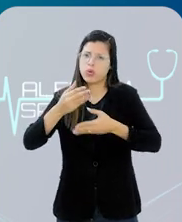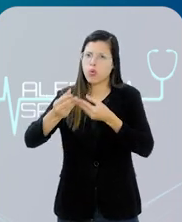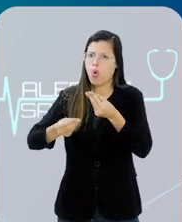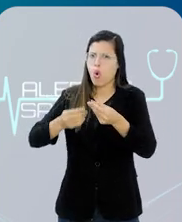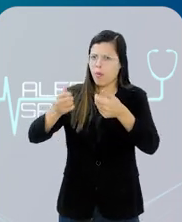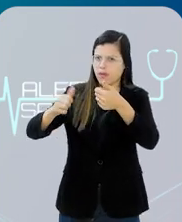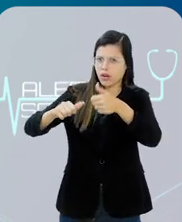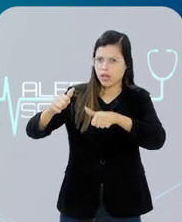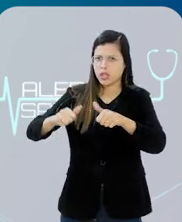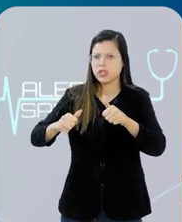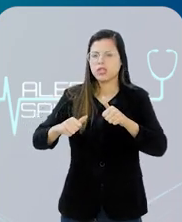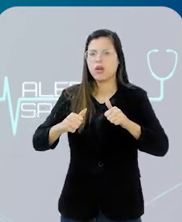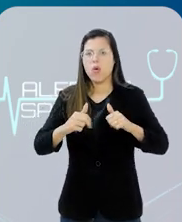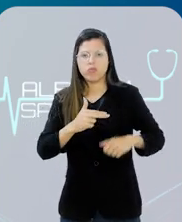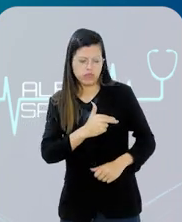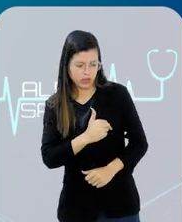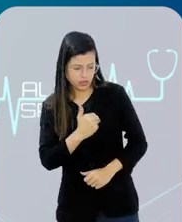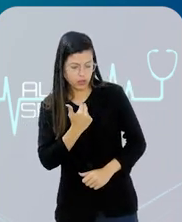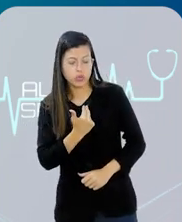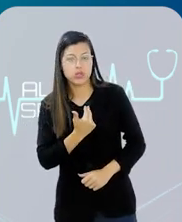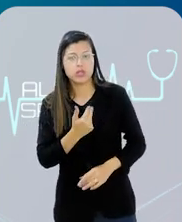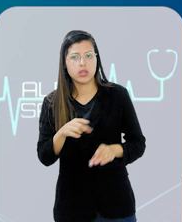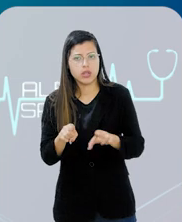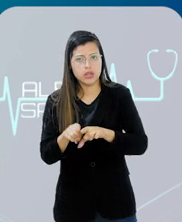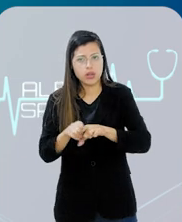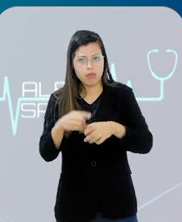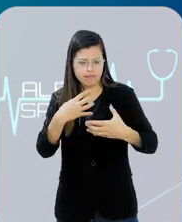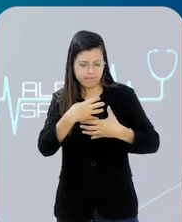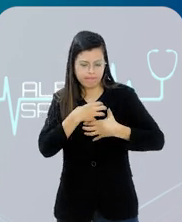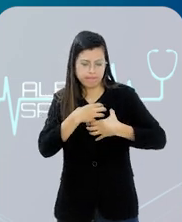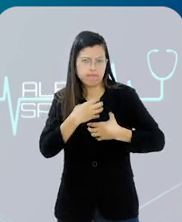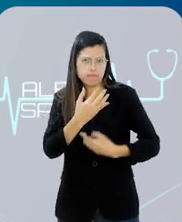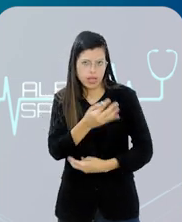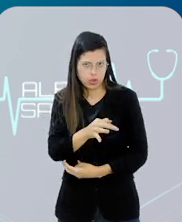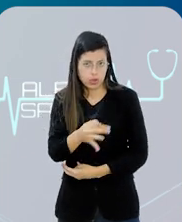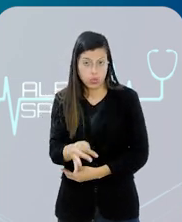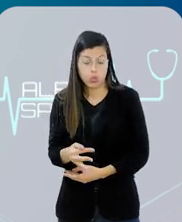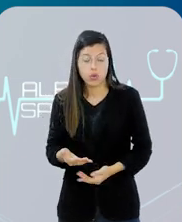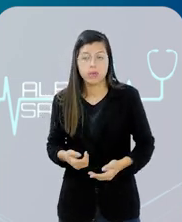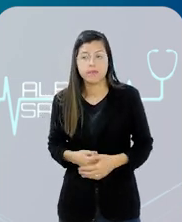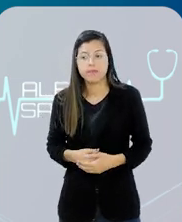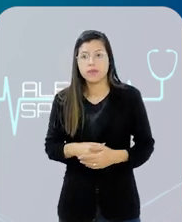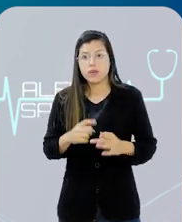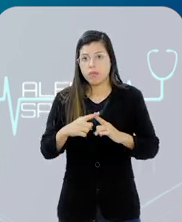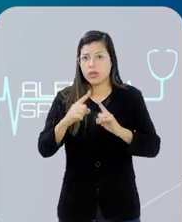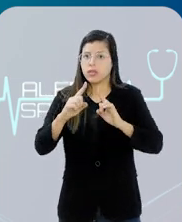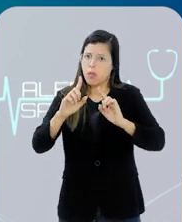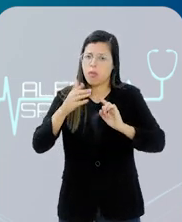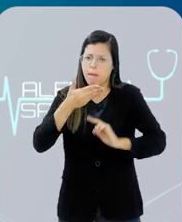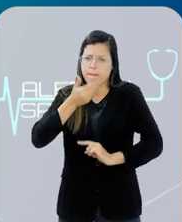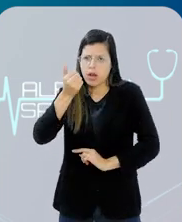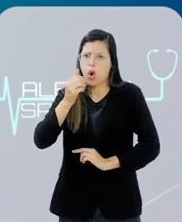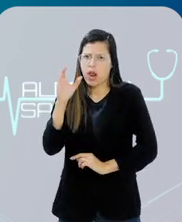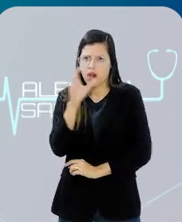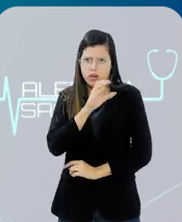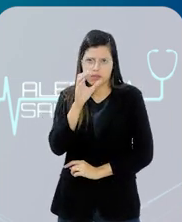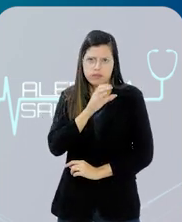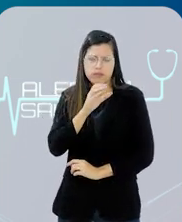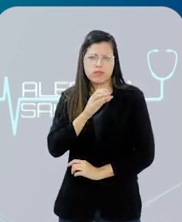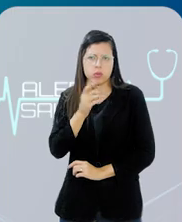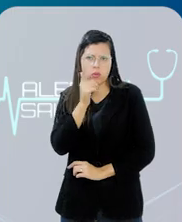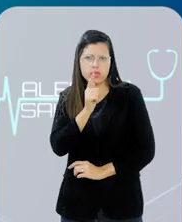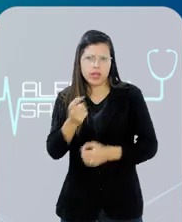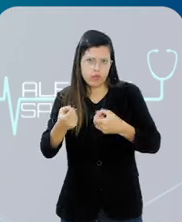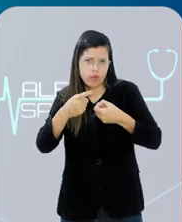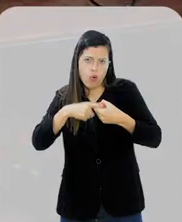como tiver a cicatriz e a própria sensibilidade dela à dor. Mas é uma evolução, bem rápida para voltar às atividades